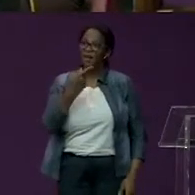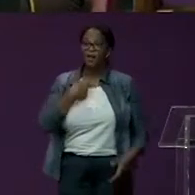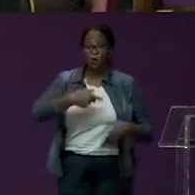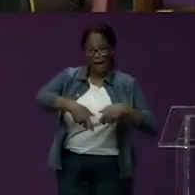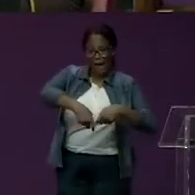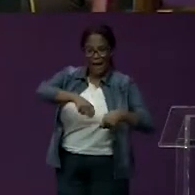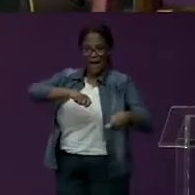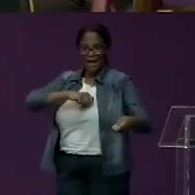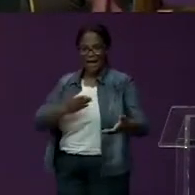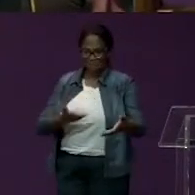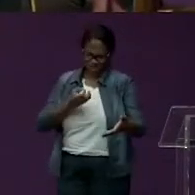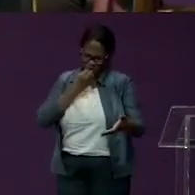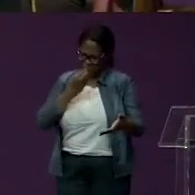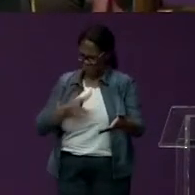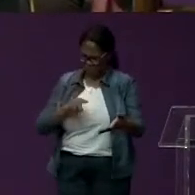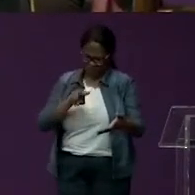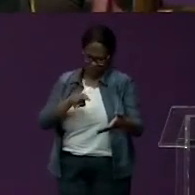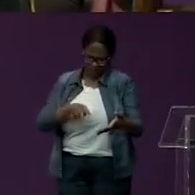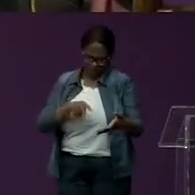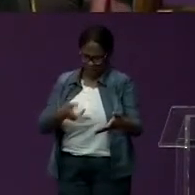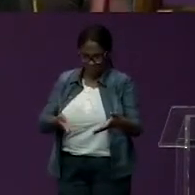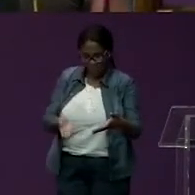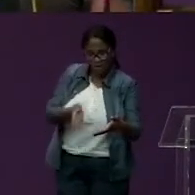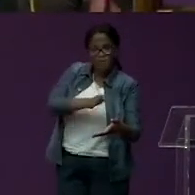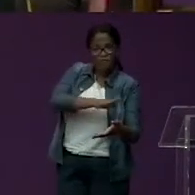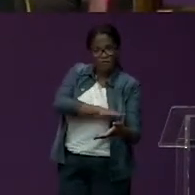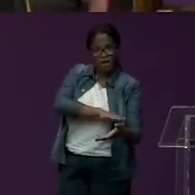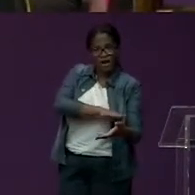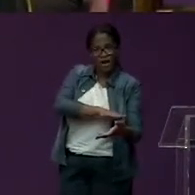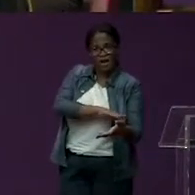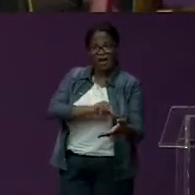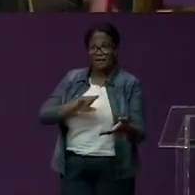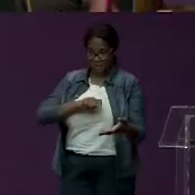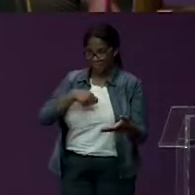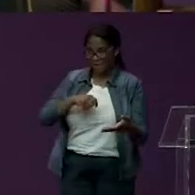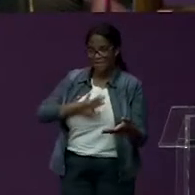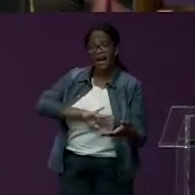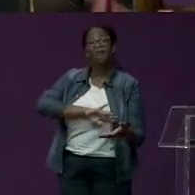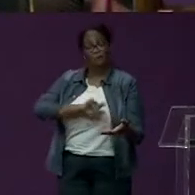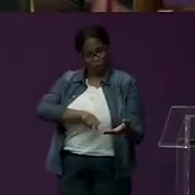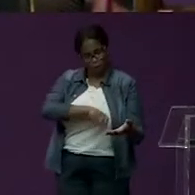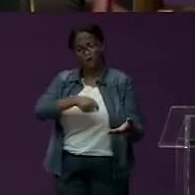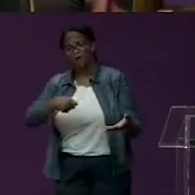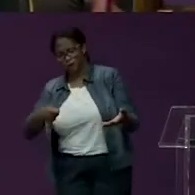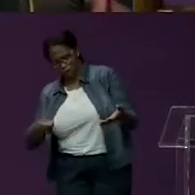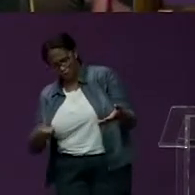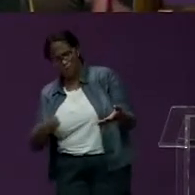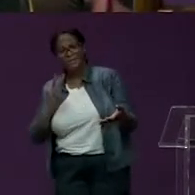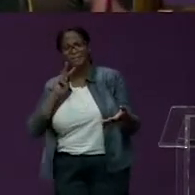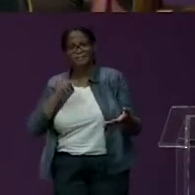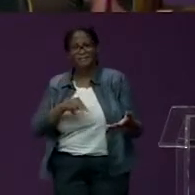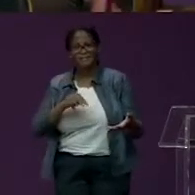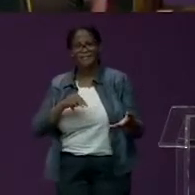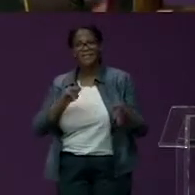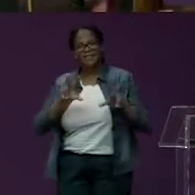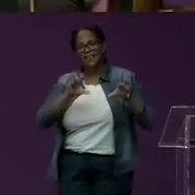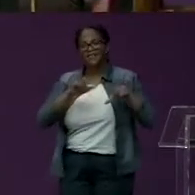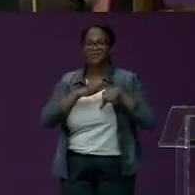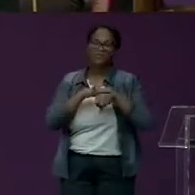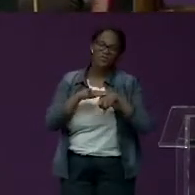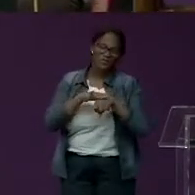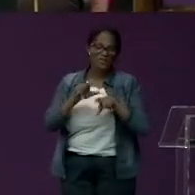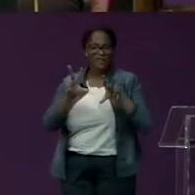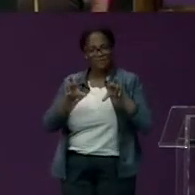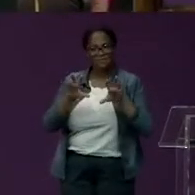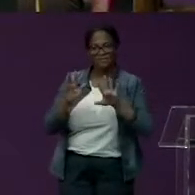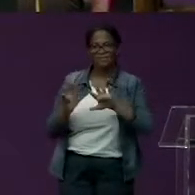a página que você não gostou, né? É virar, se precisar, voltar lá e ler de novo. Daí a gente conversava de vez em quando sobre